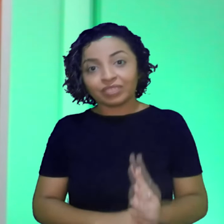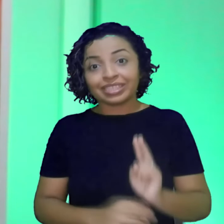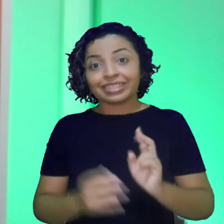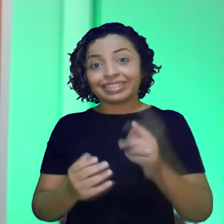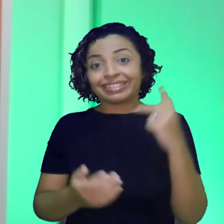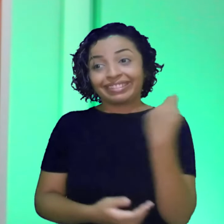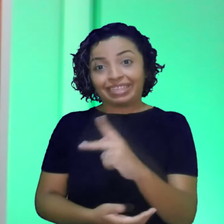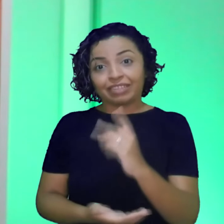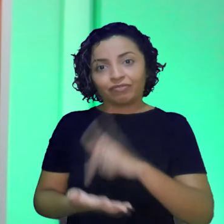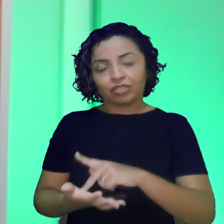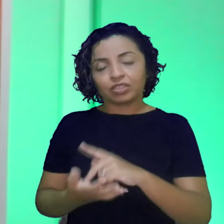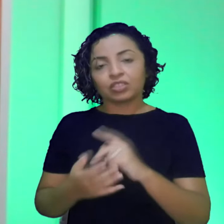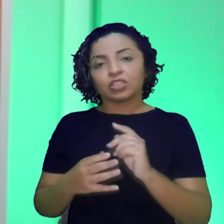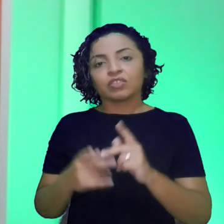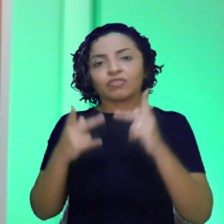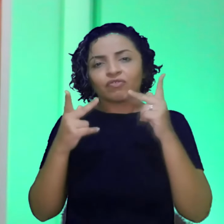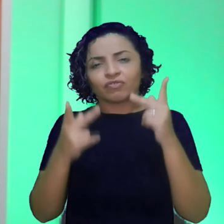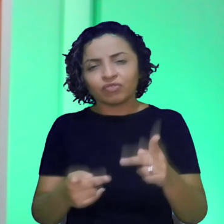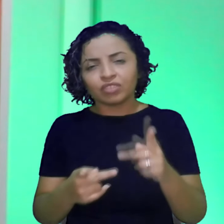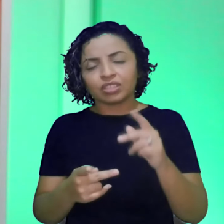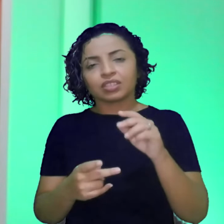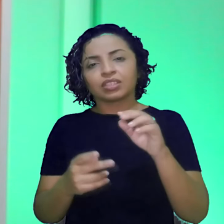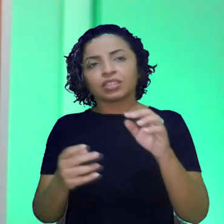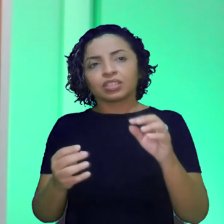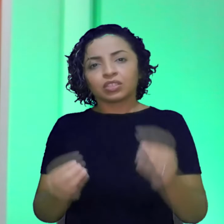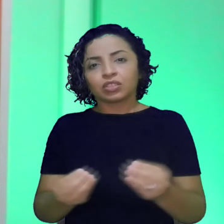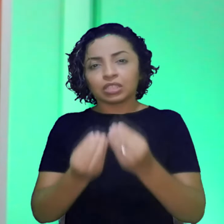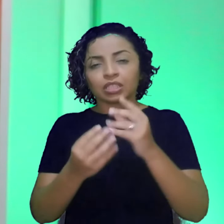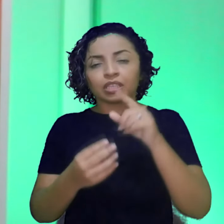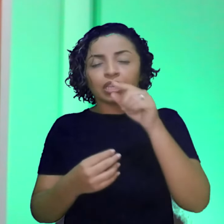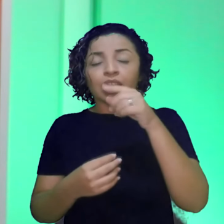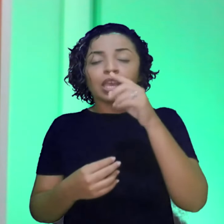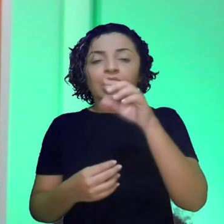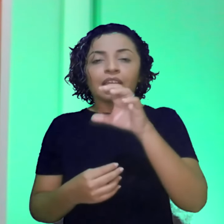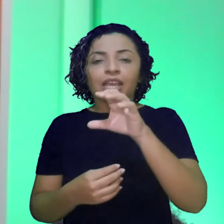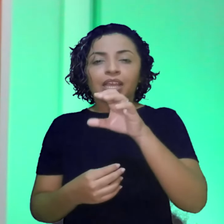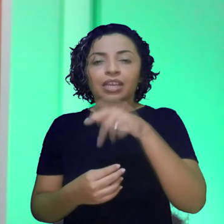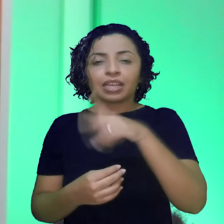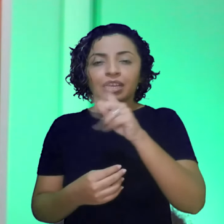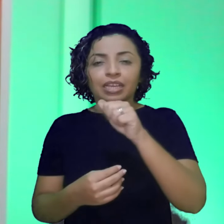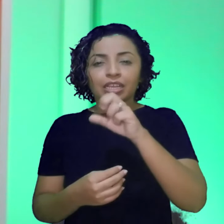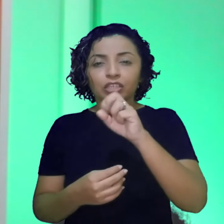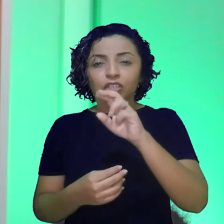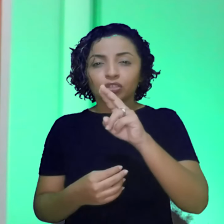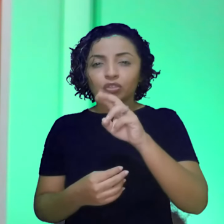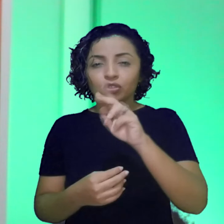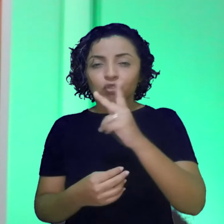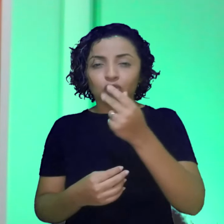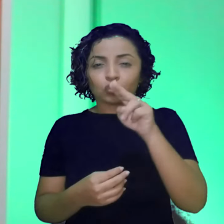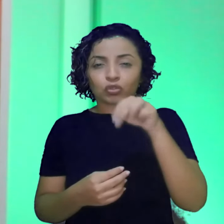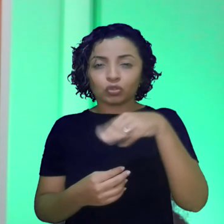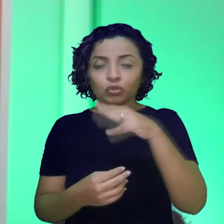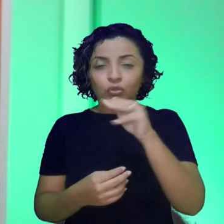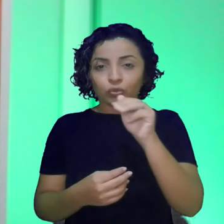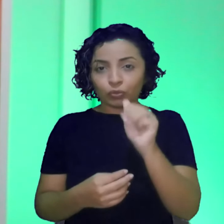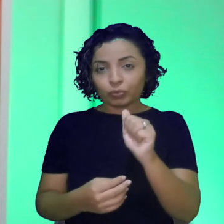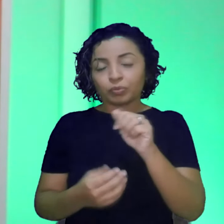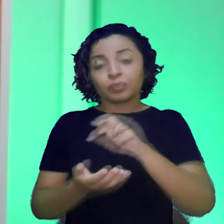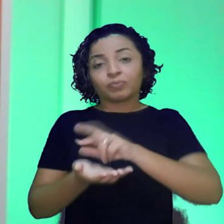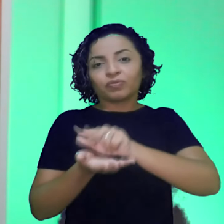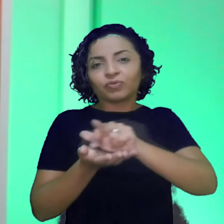original. Visita ao Santuário de Kashima, data de 1687, e consiste num pequeno relato repleto de